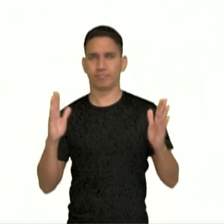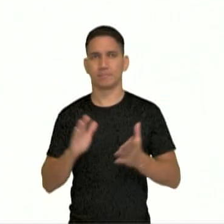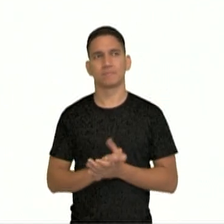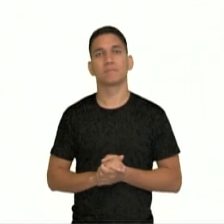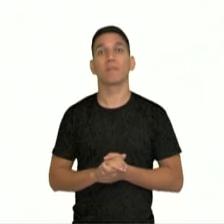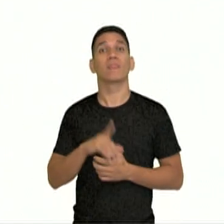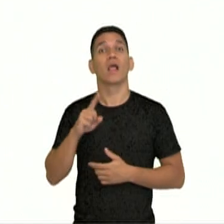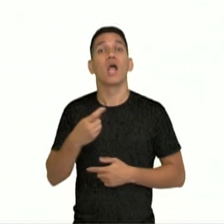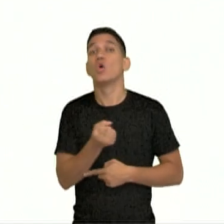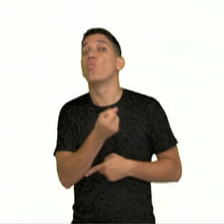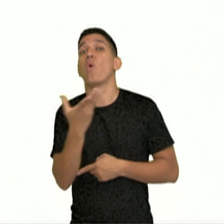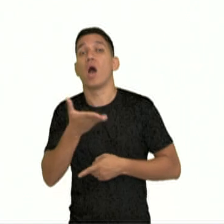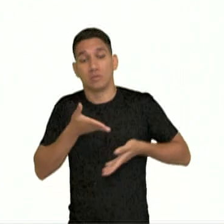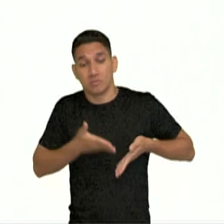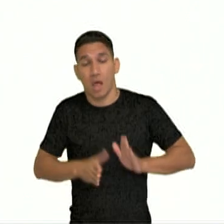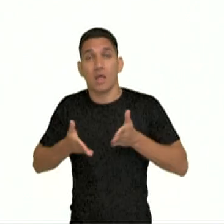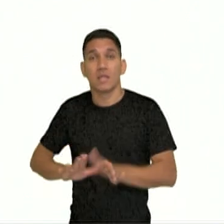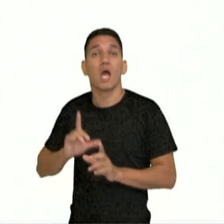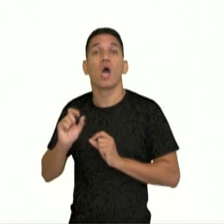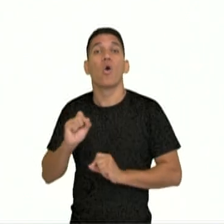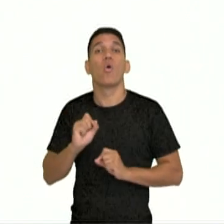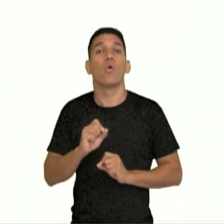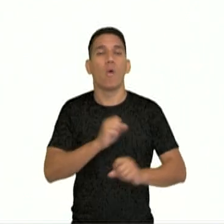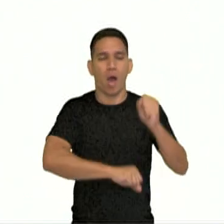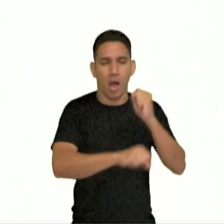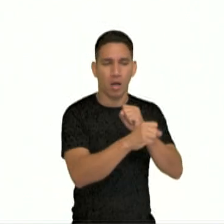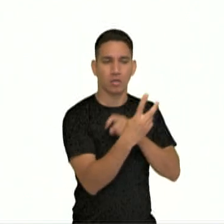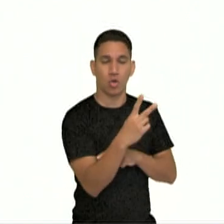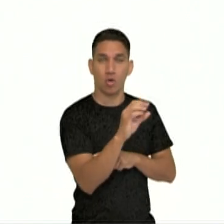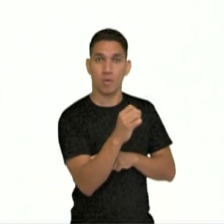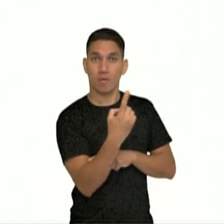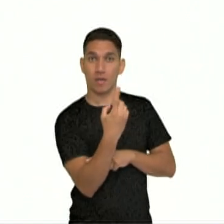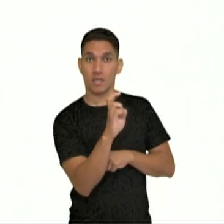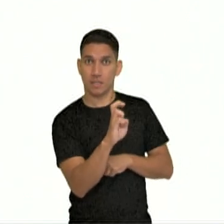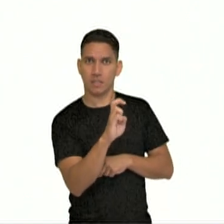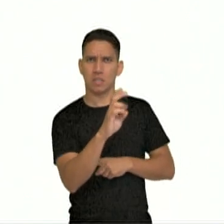número de nascimentos aqui em 2015, nós tivemos